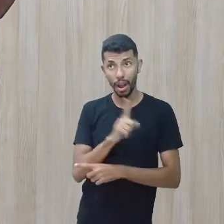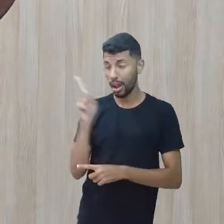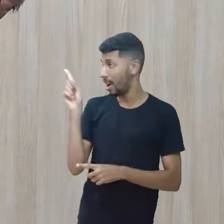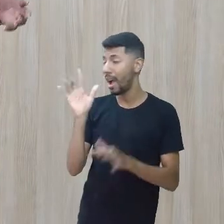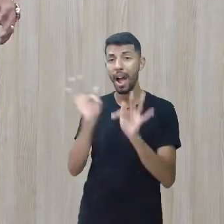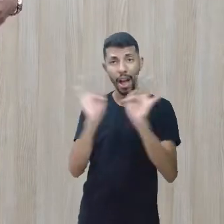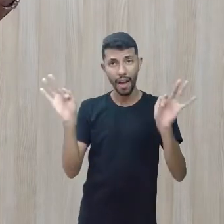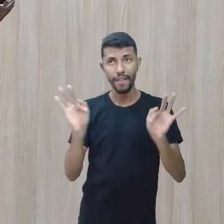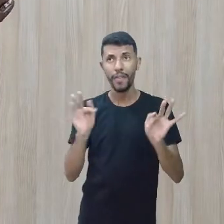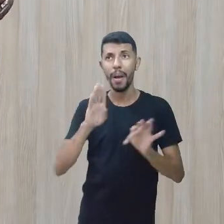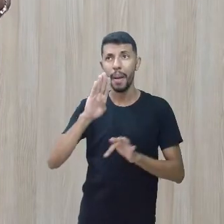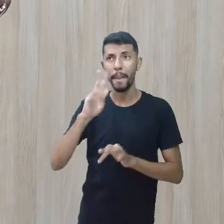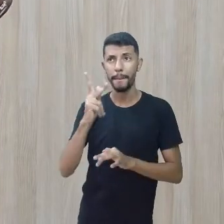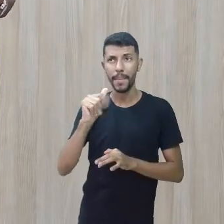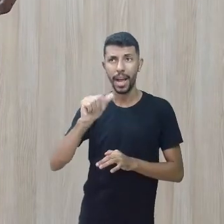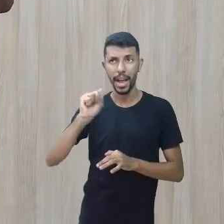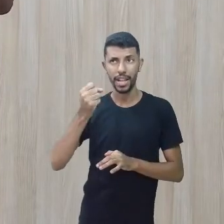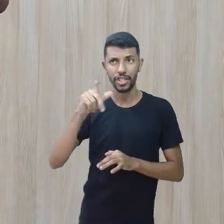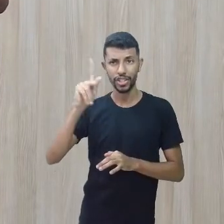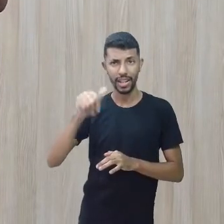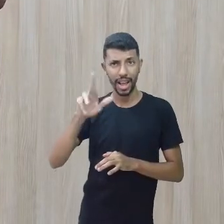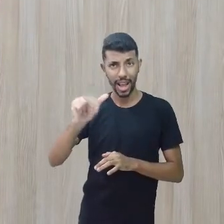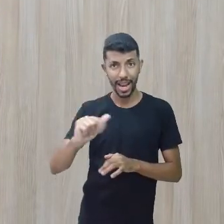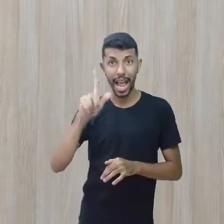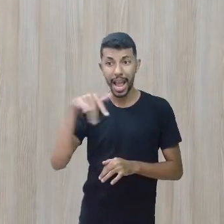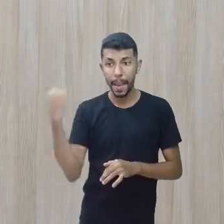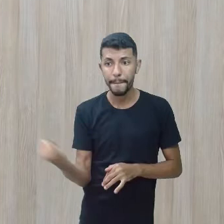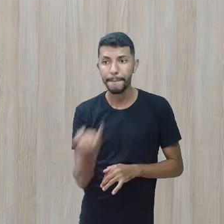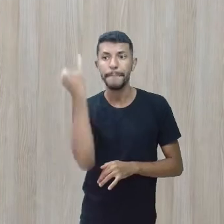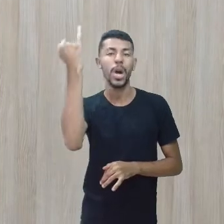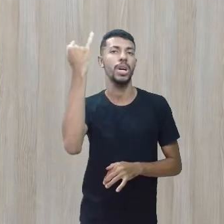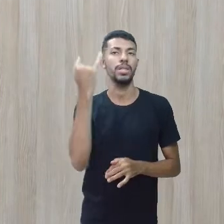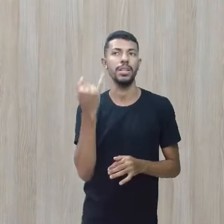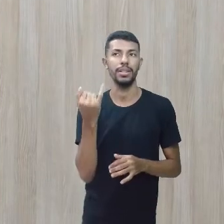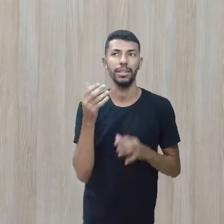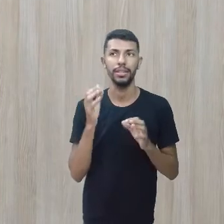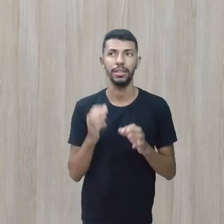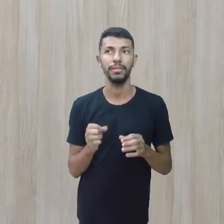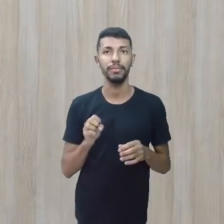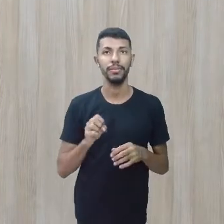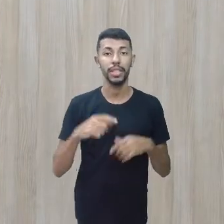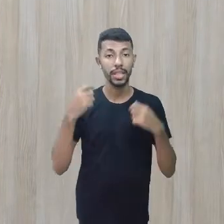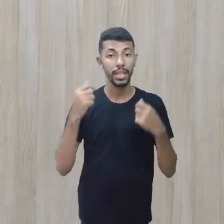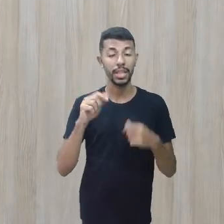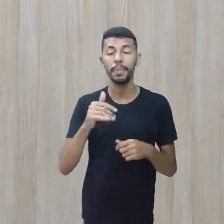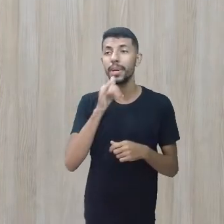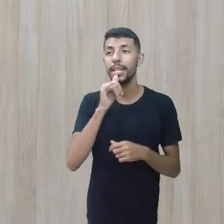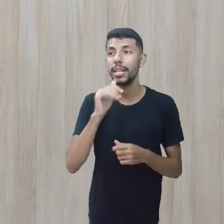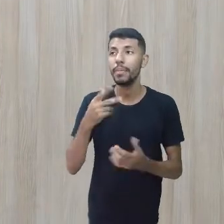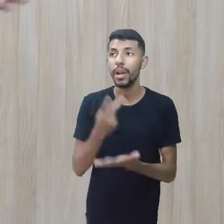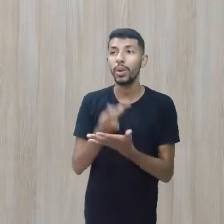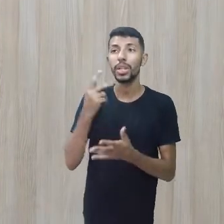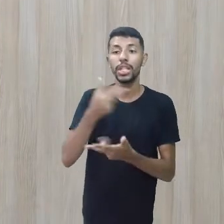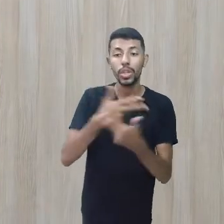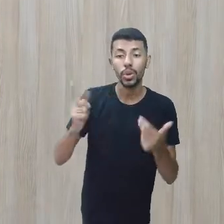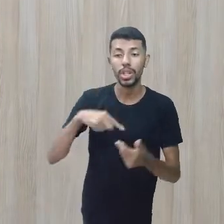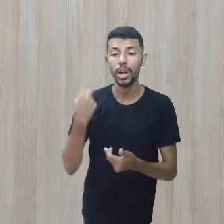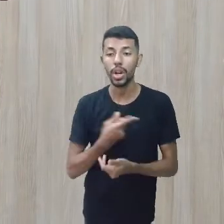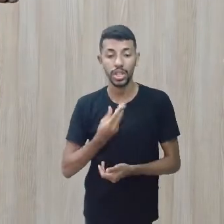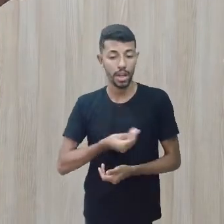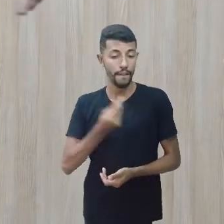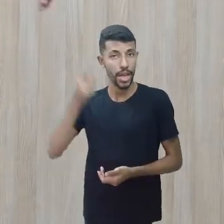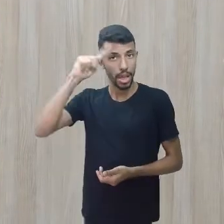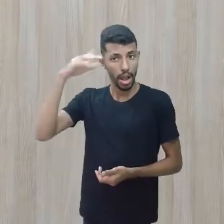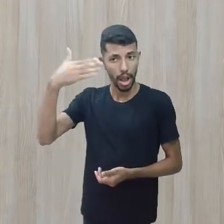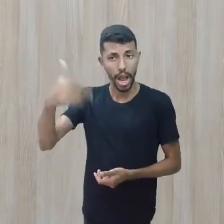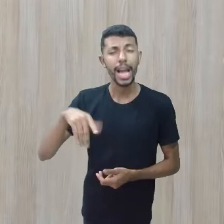nosso cotidiano, do nosso dia a dia, que seria o que a gente não sei nem como resolveria essa situação. Eu quero construir uma calçada, eu quero construir